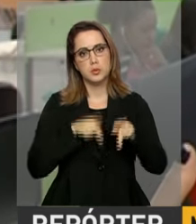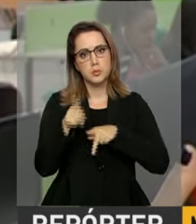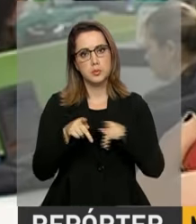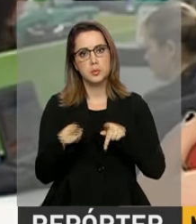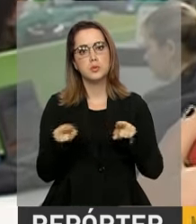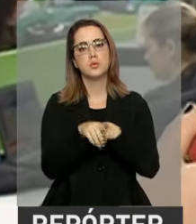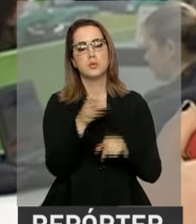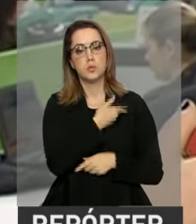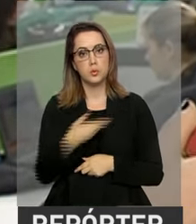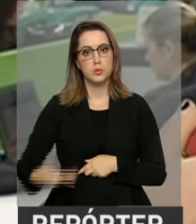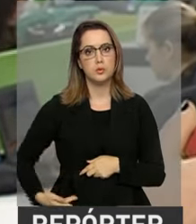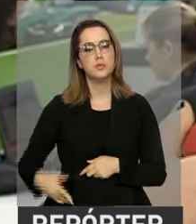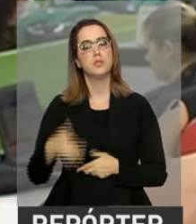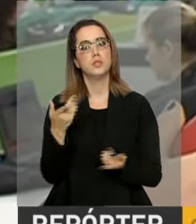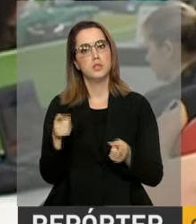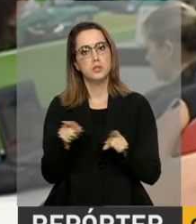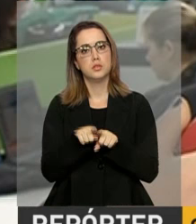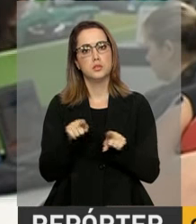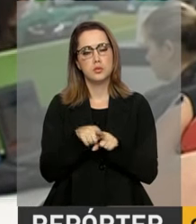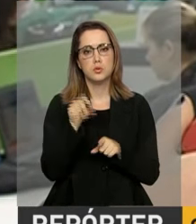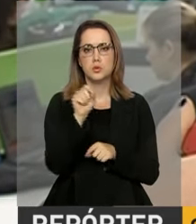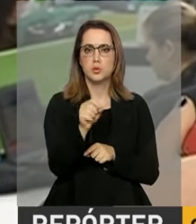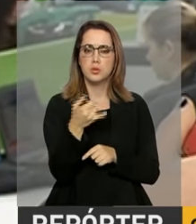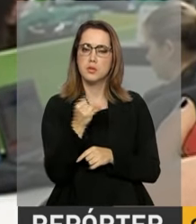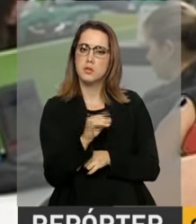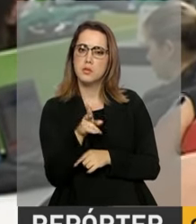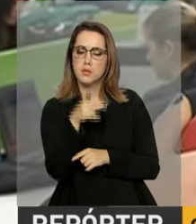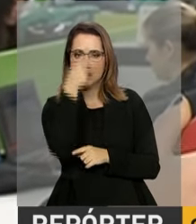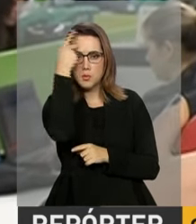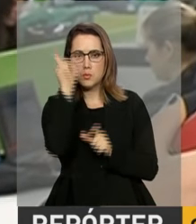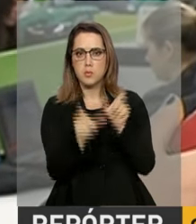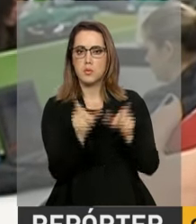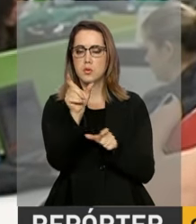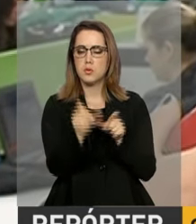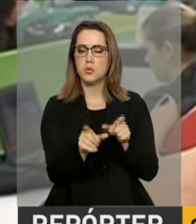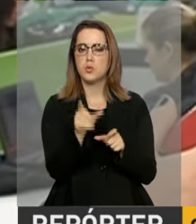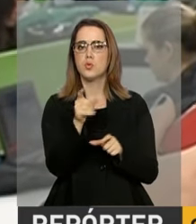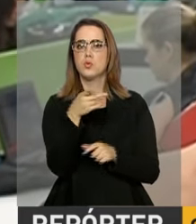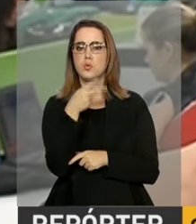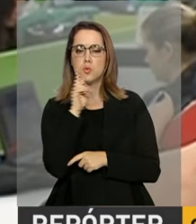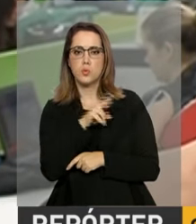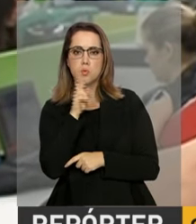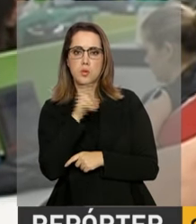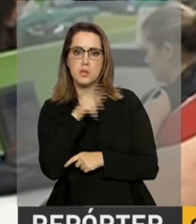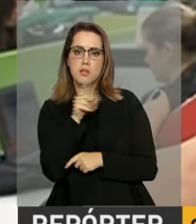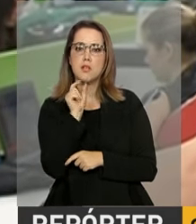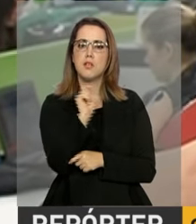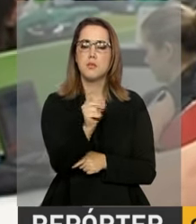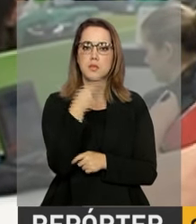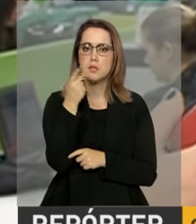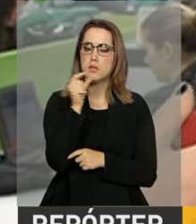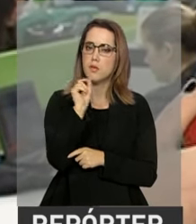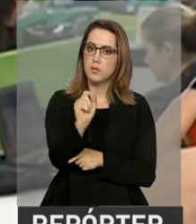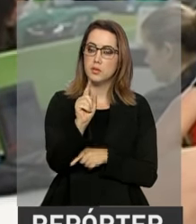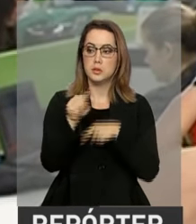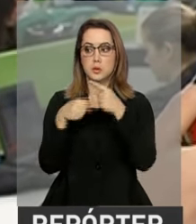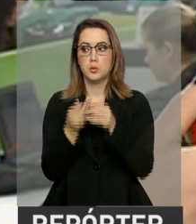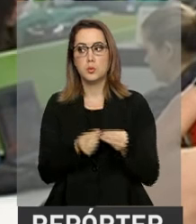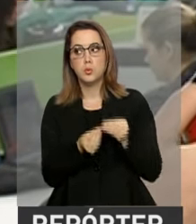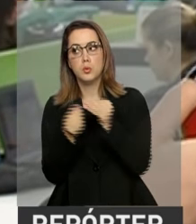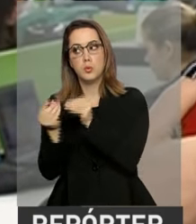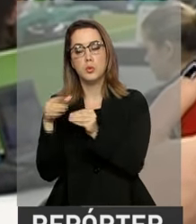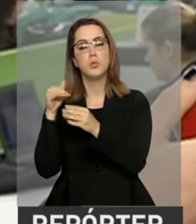e as empresas o cidadão fazendo uma reclamação na plataforma do reclame aqui essa reclamação vai ser julgada pro sistema e ouv do Poder Executivo